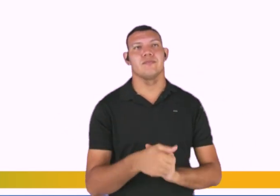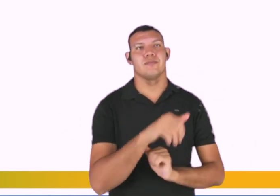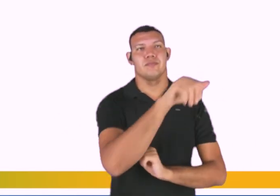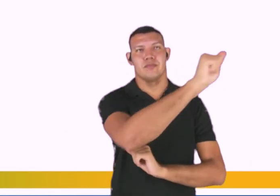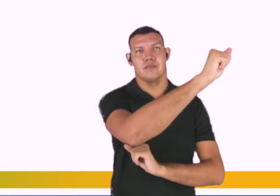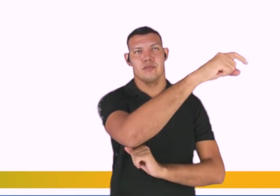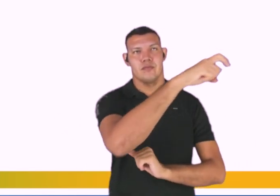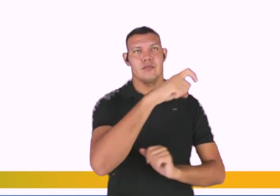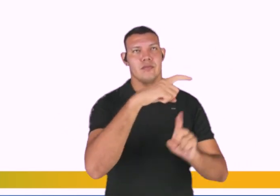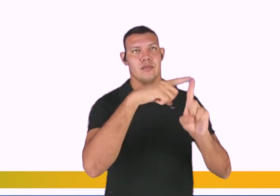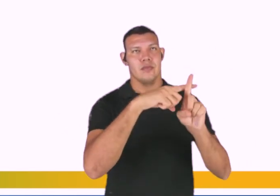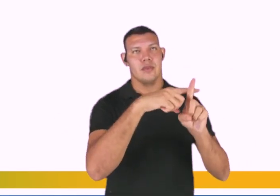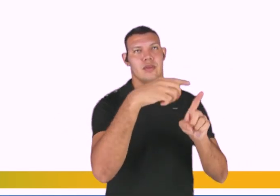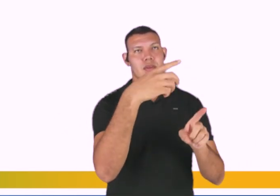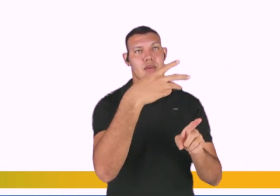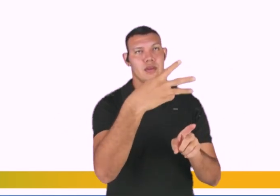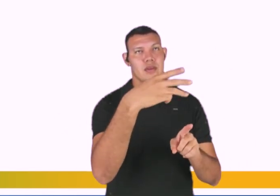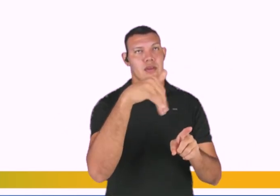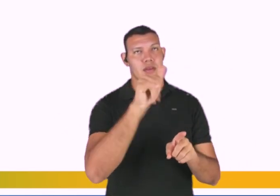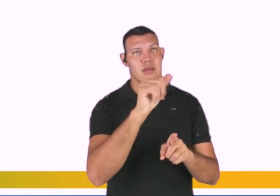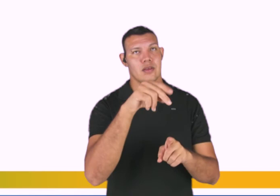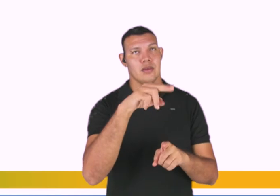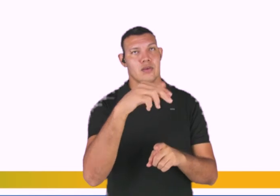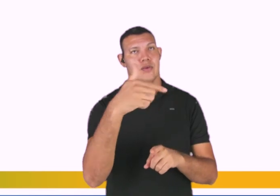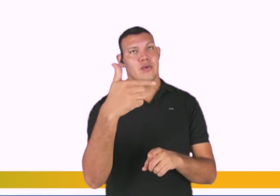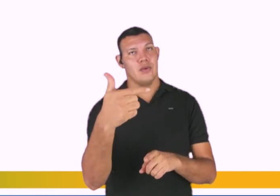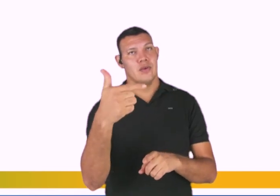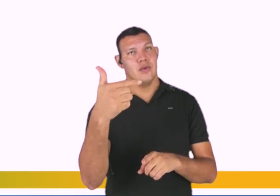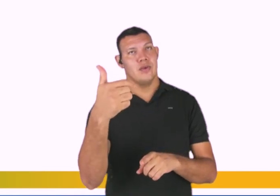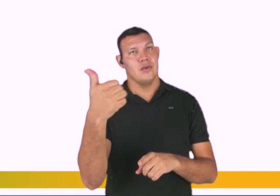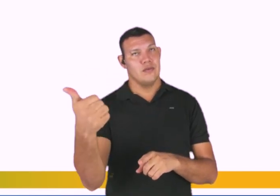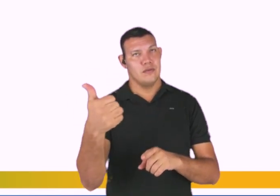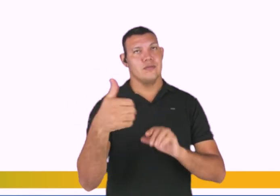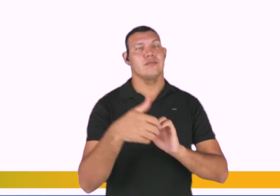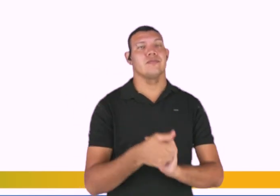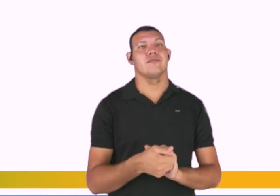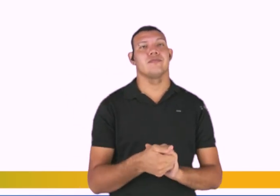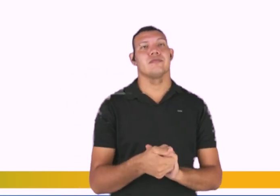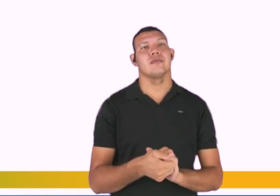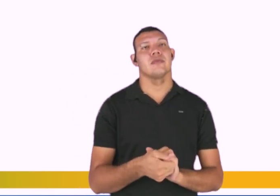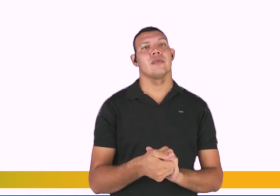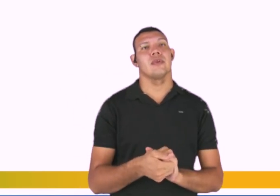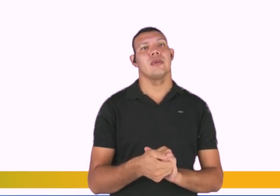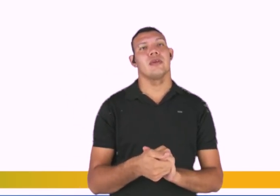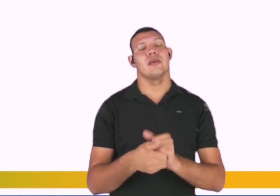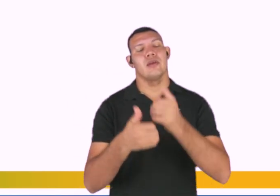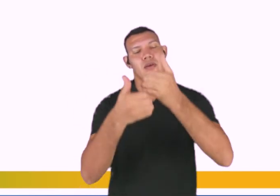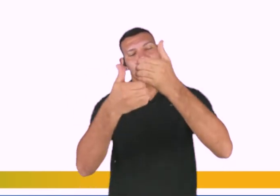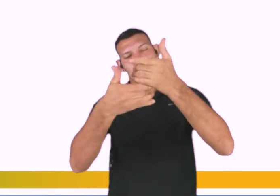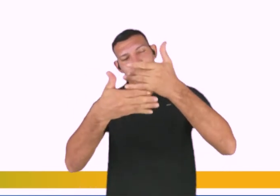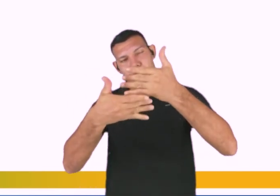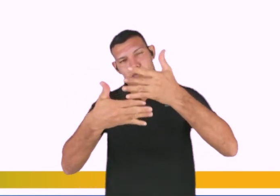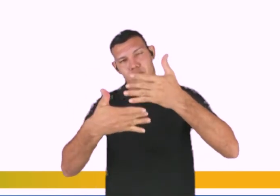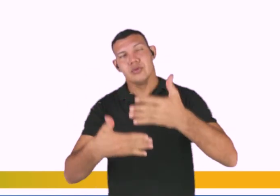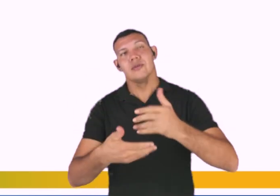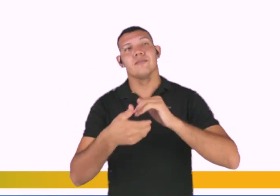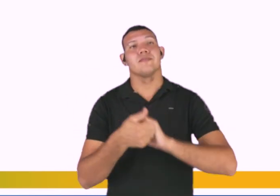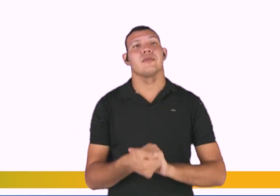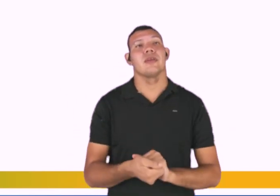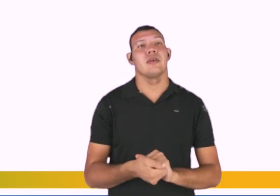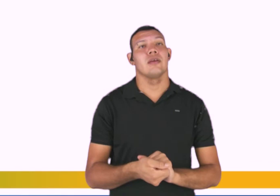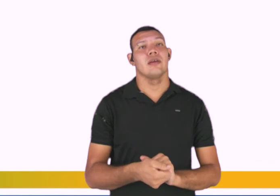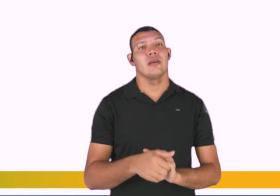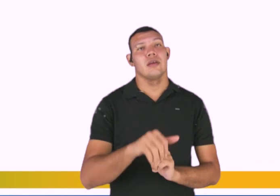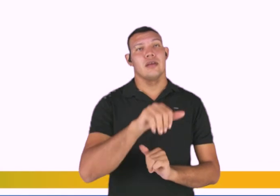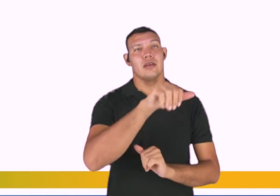mais 3y igual a 21. E aí você vai fazer todo aquele trabalho com a álgebra aí e